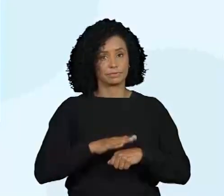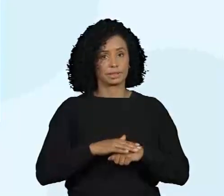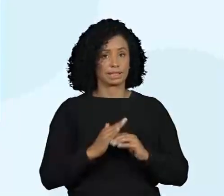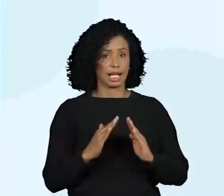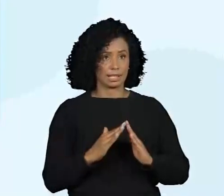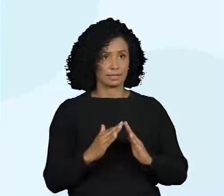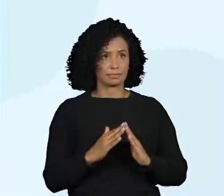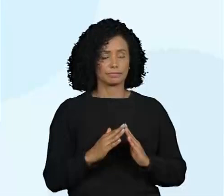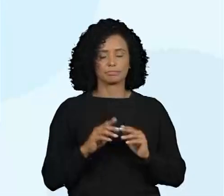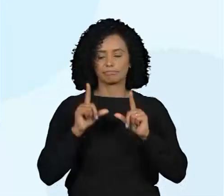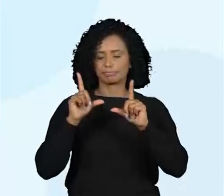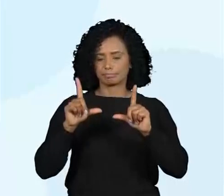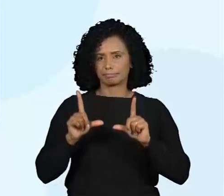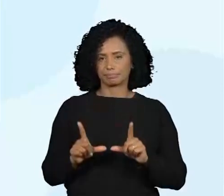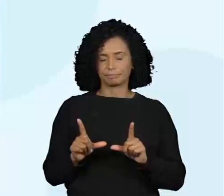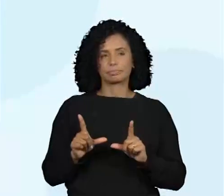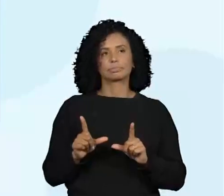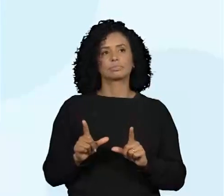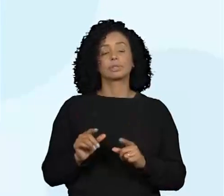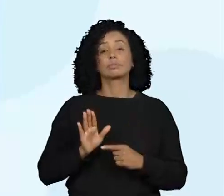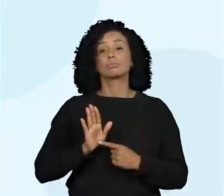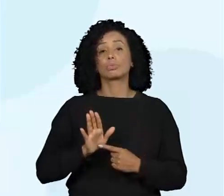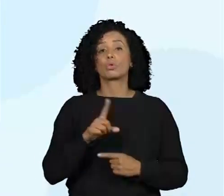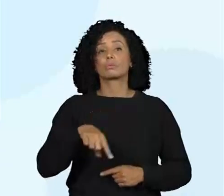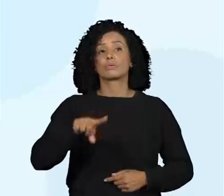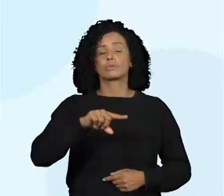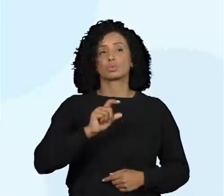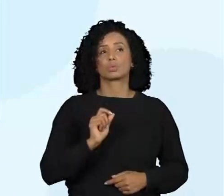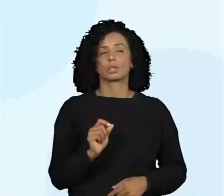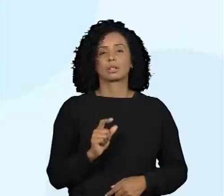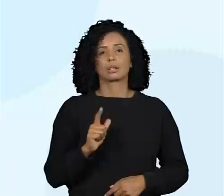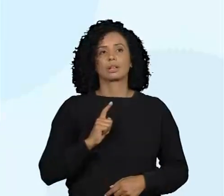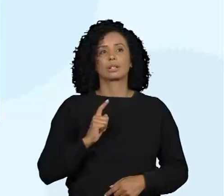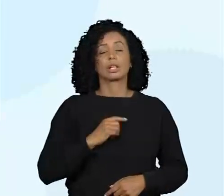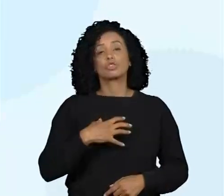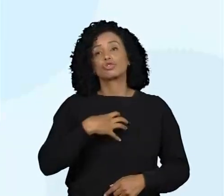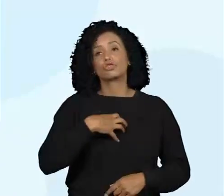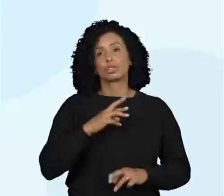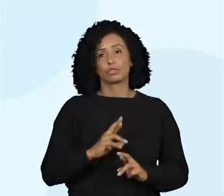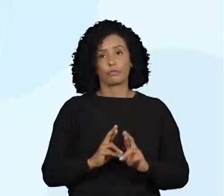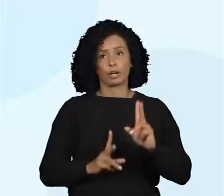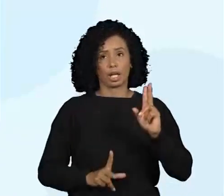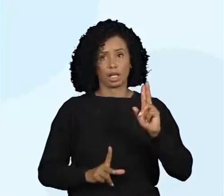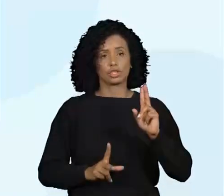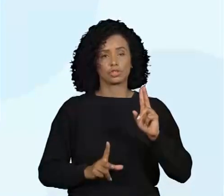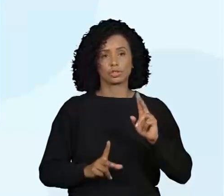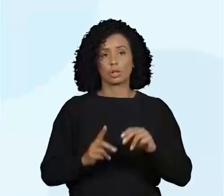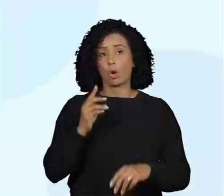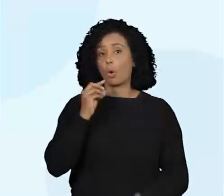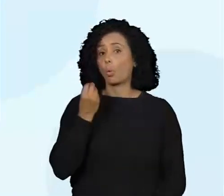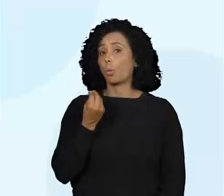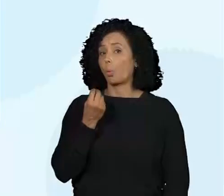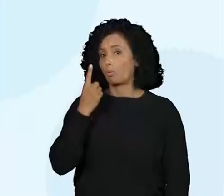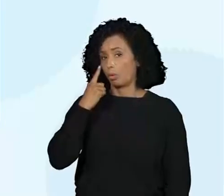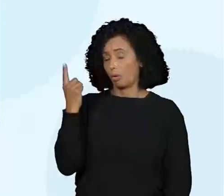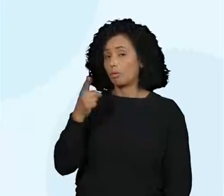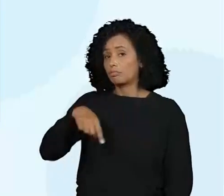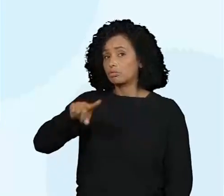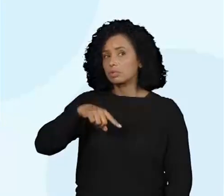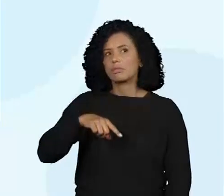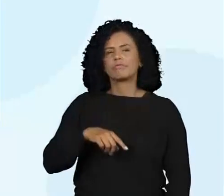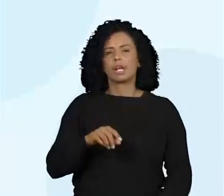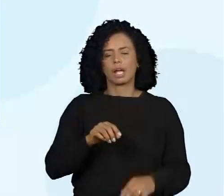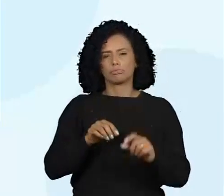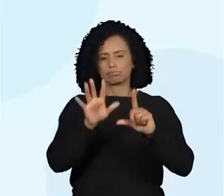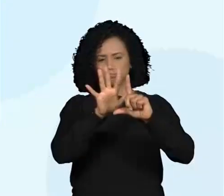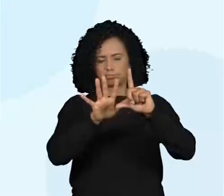imagens. E essas imagens aí, elas têm características diferentes. Eu quero que você liste as características da